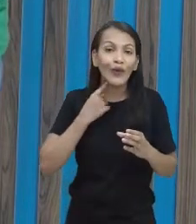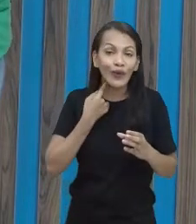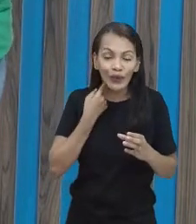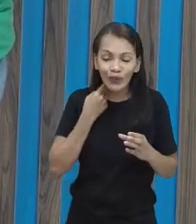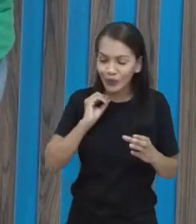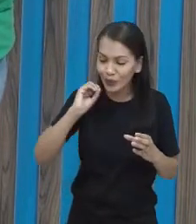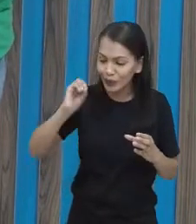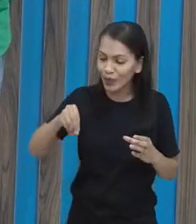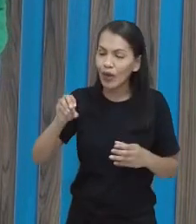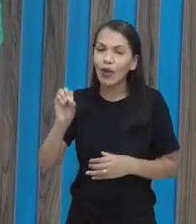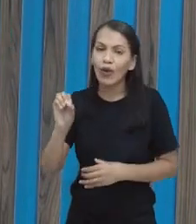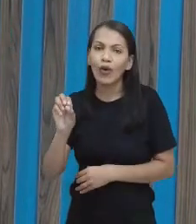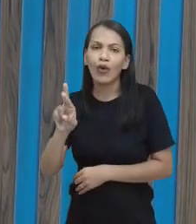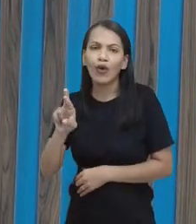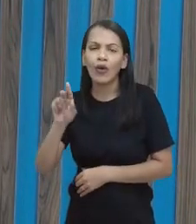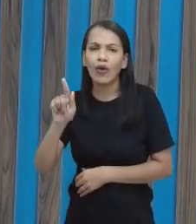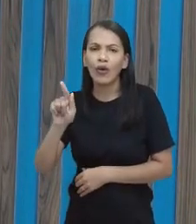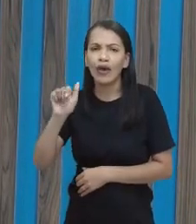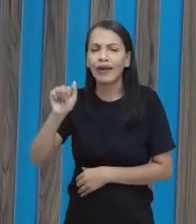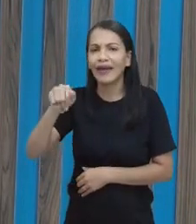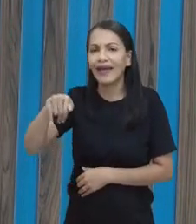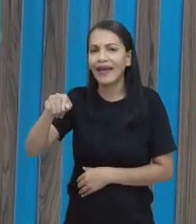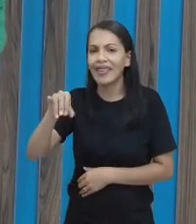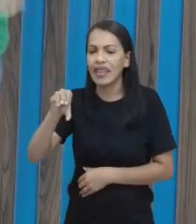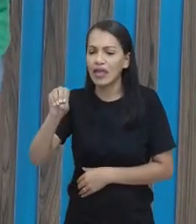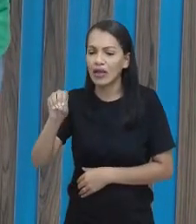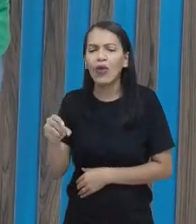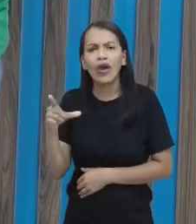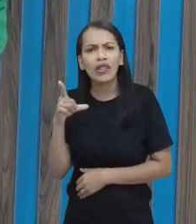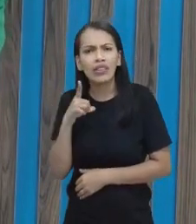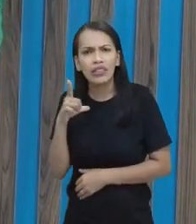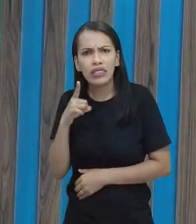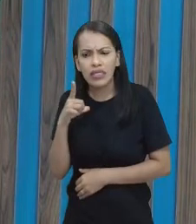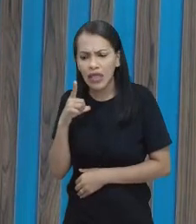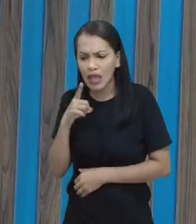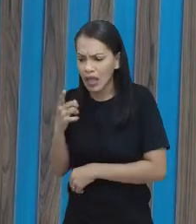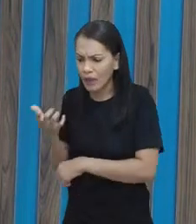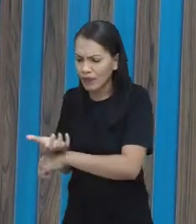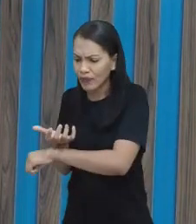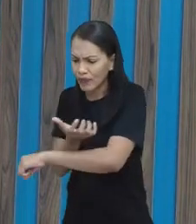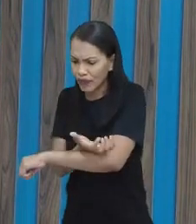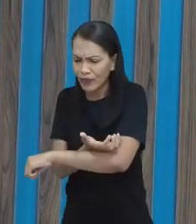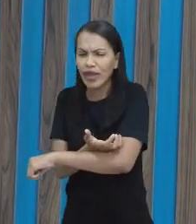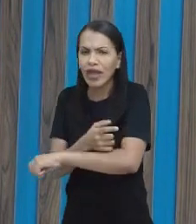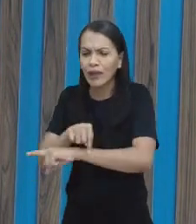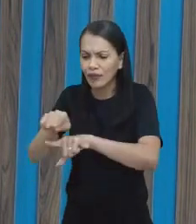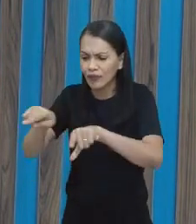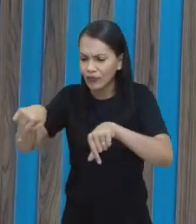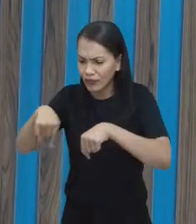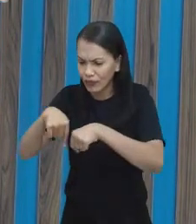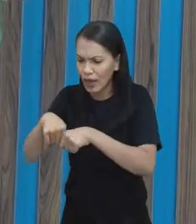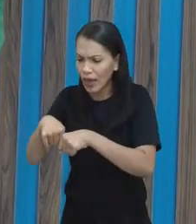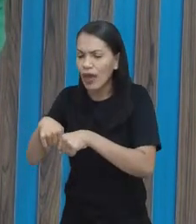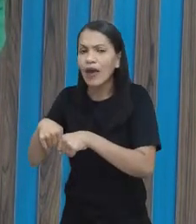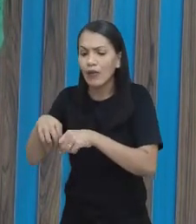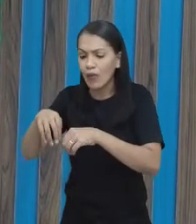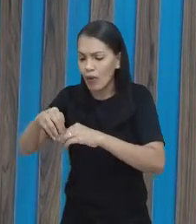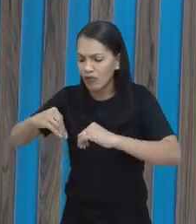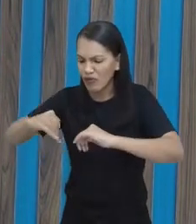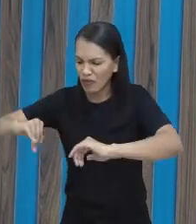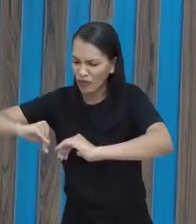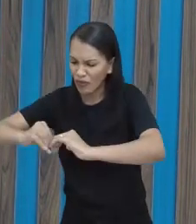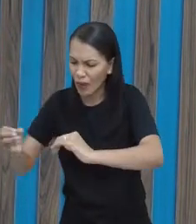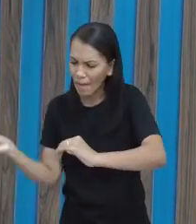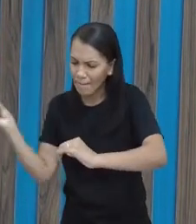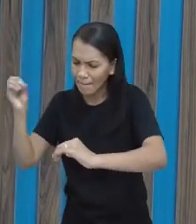em uma, você pode reaproveitar se você tiver um quintal em casa, né? Cava um buraquinho lá, joga o lixo orgânico, né? Casca